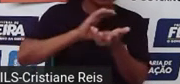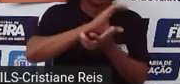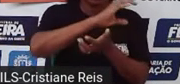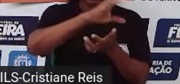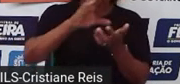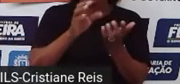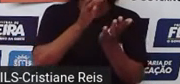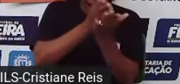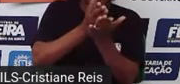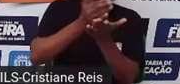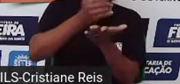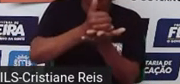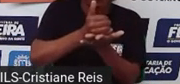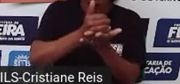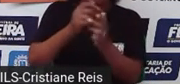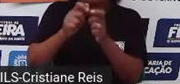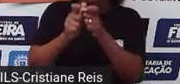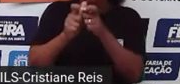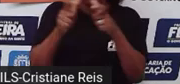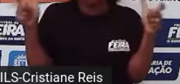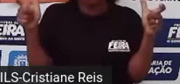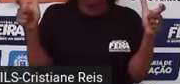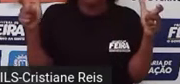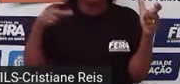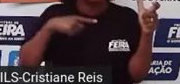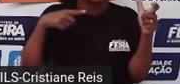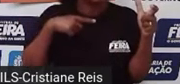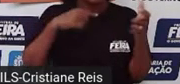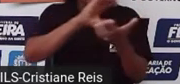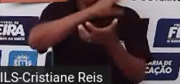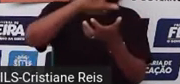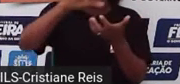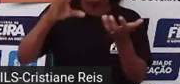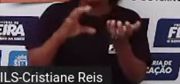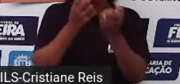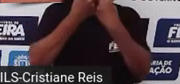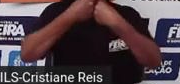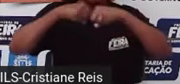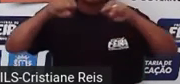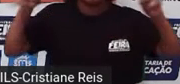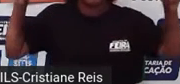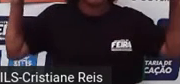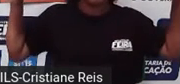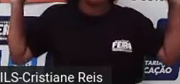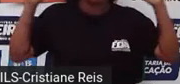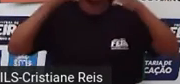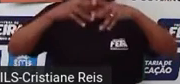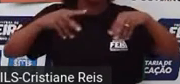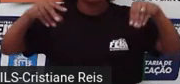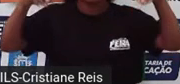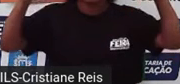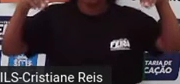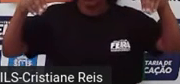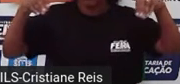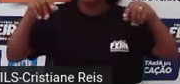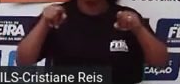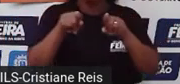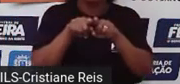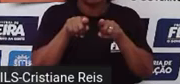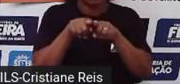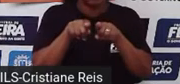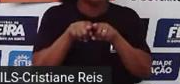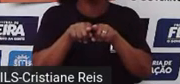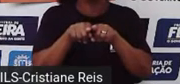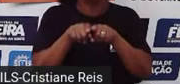dimensões né Bora dizer assim de grandes dimensões grandes dimensões na extensão territorial grandes